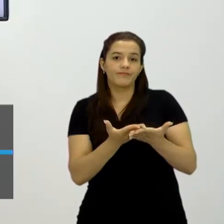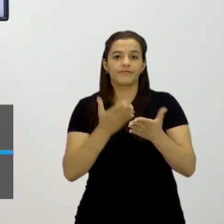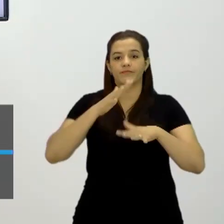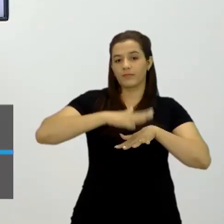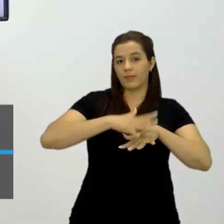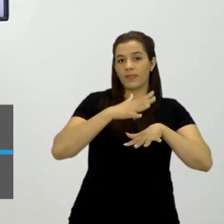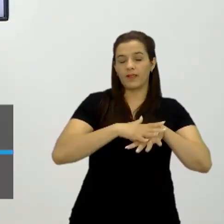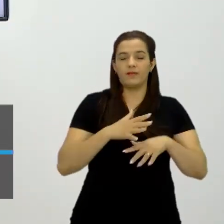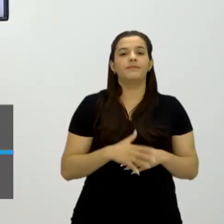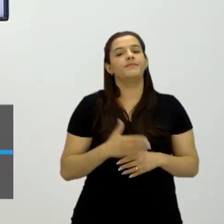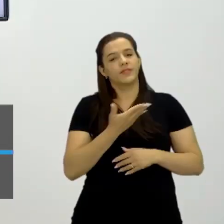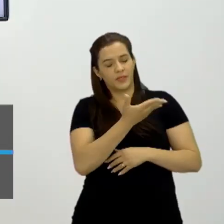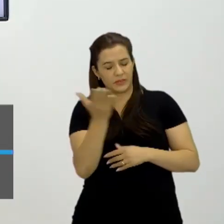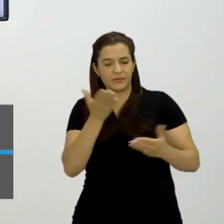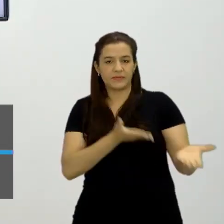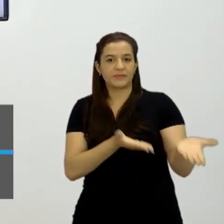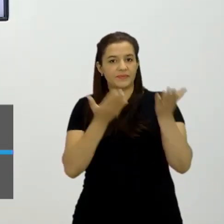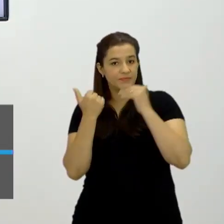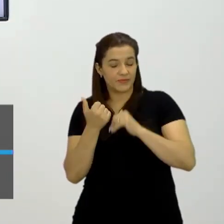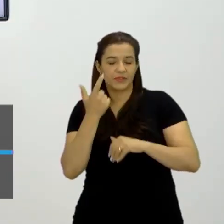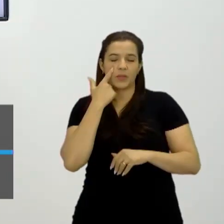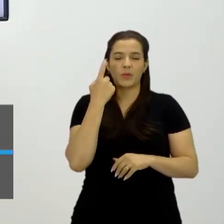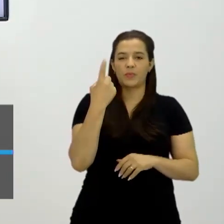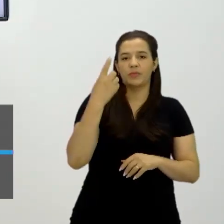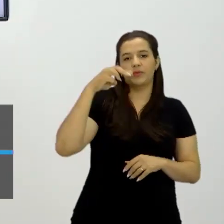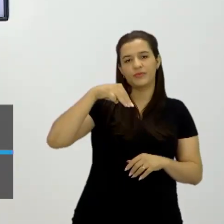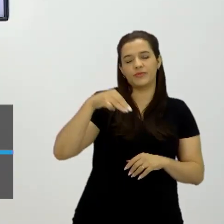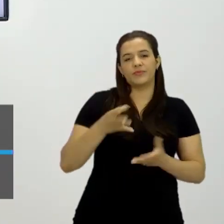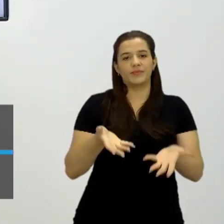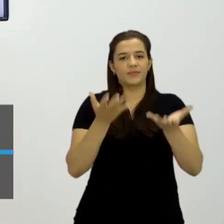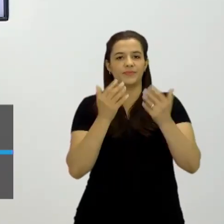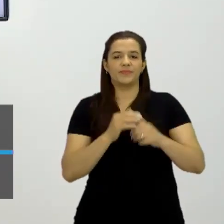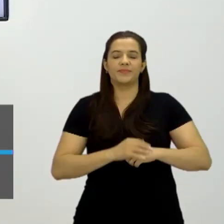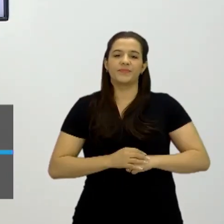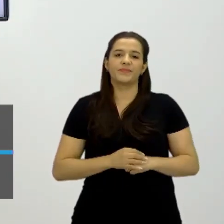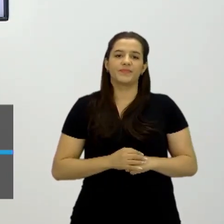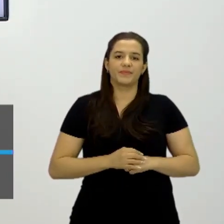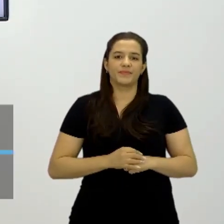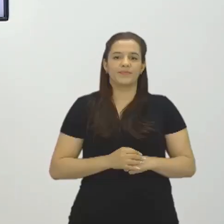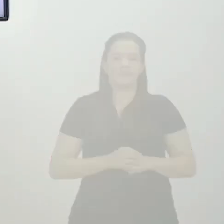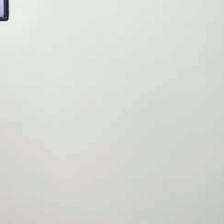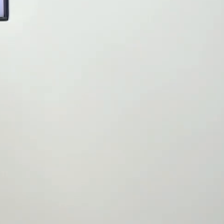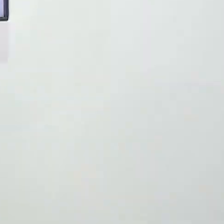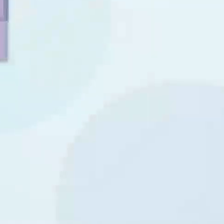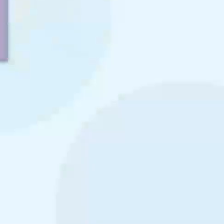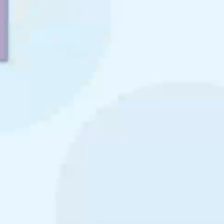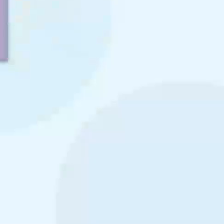matemática. Então, esse convite que eu faço para você, um minutinho, bom trabalho.